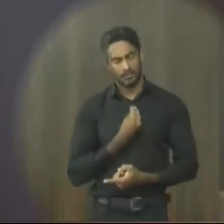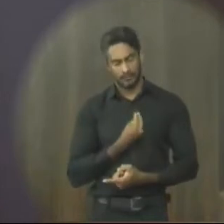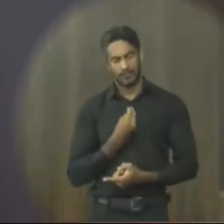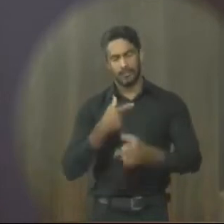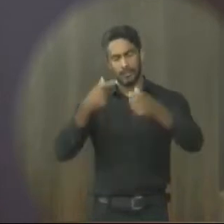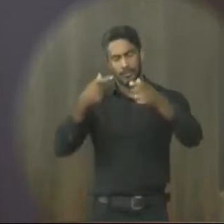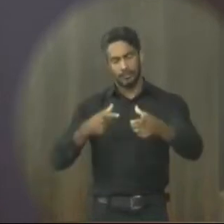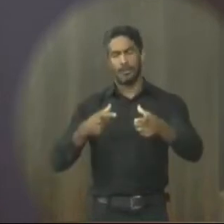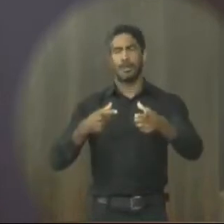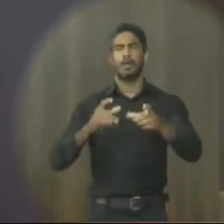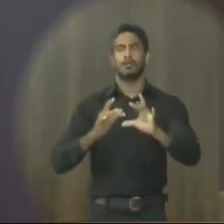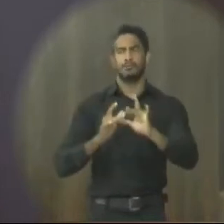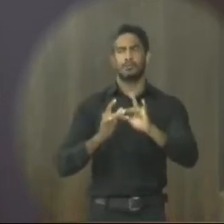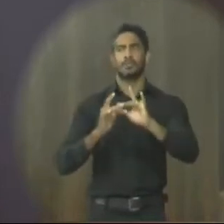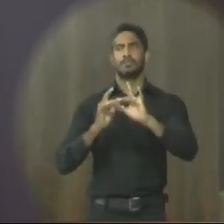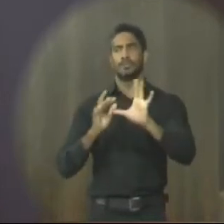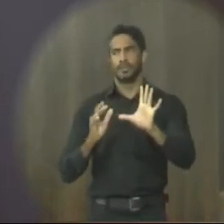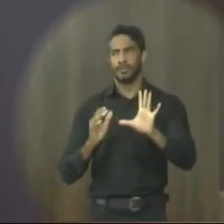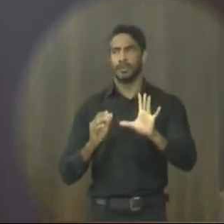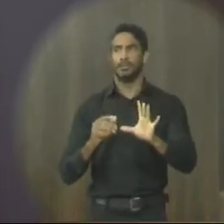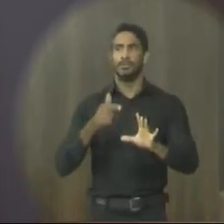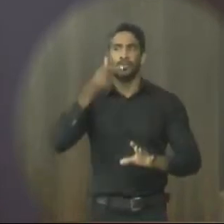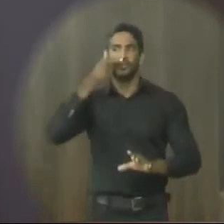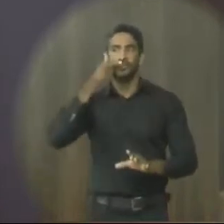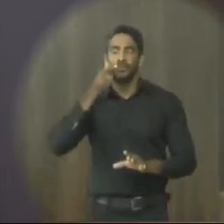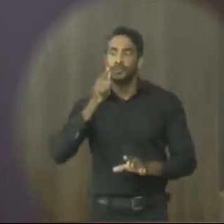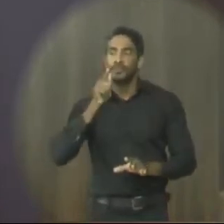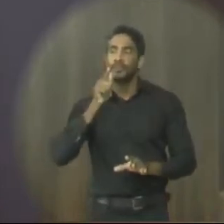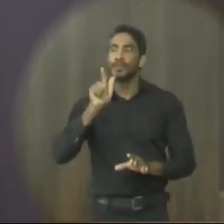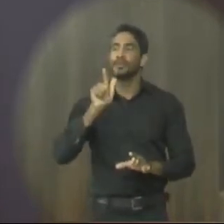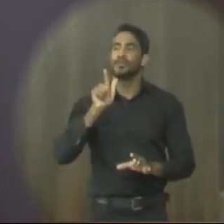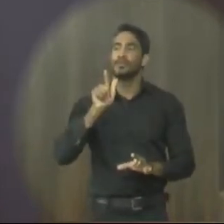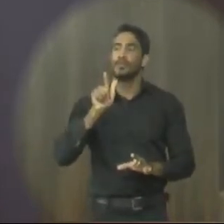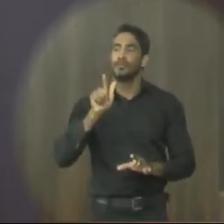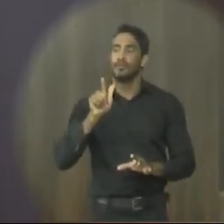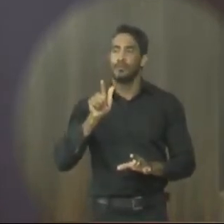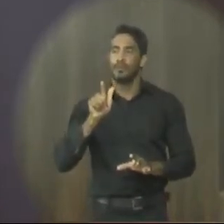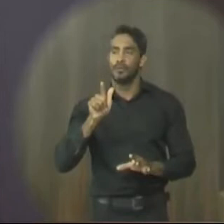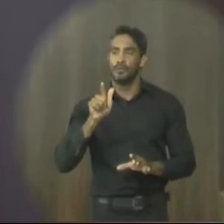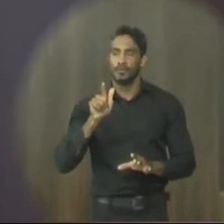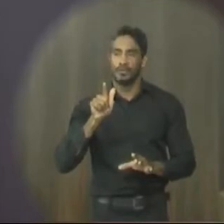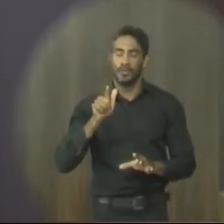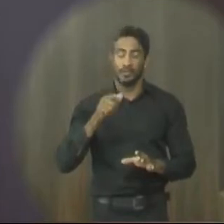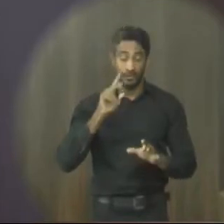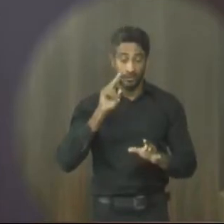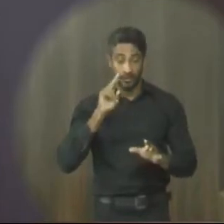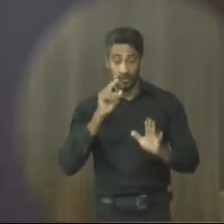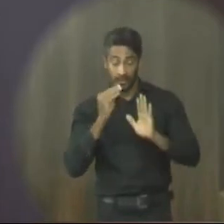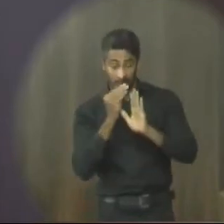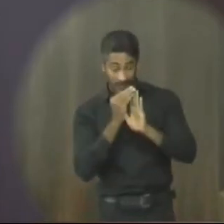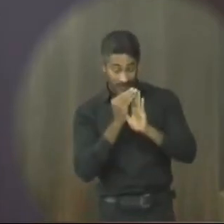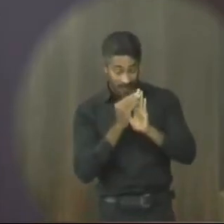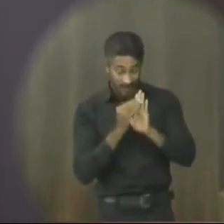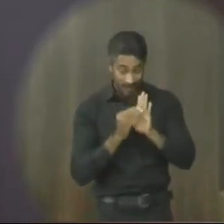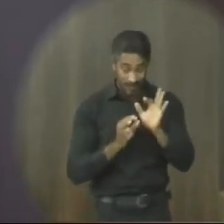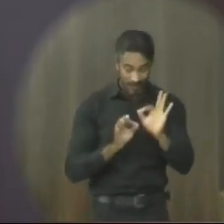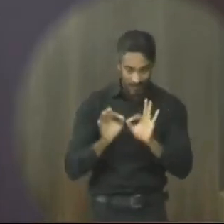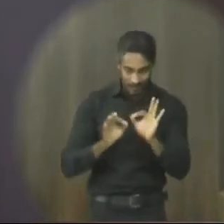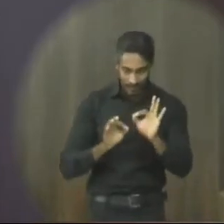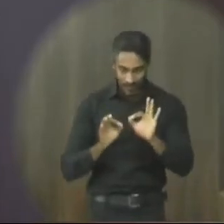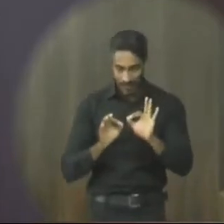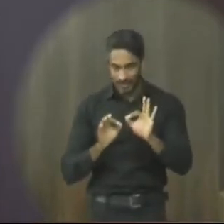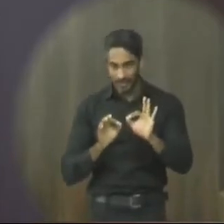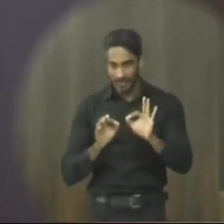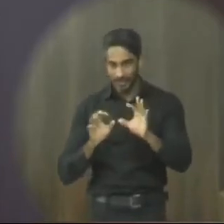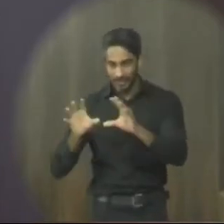né? A gente não consegue, a gente tem que seguir um planejamento. se eu ficar pegando máquina e